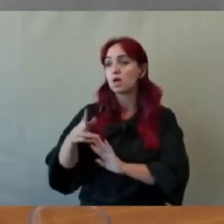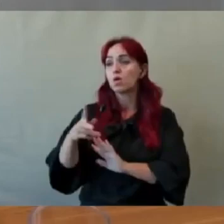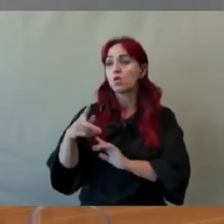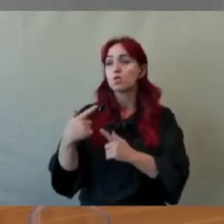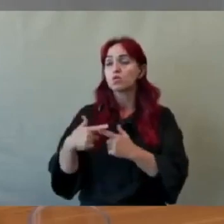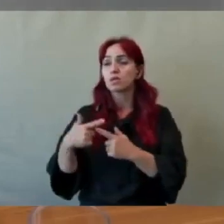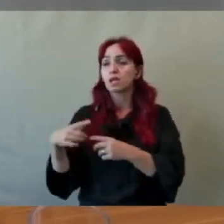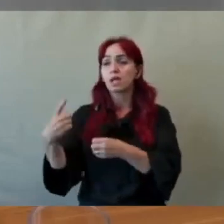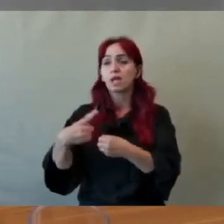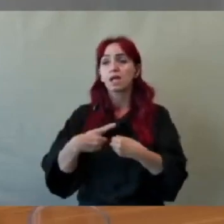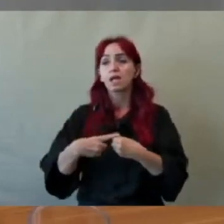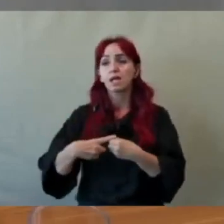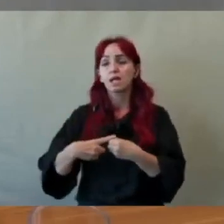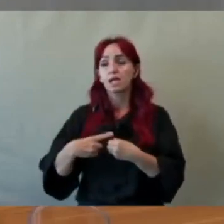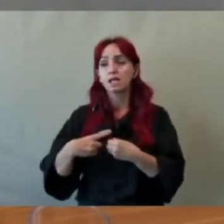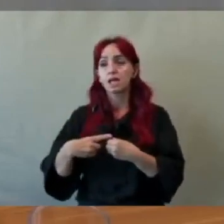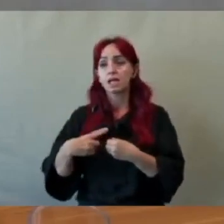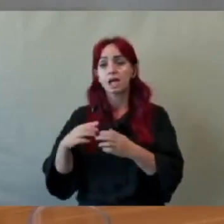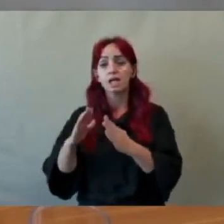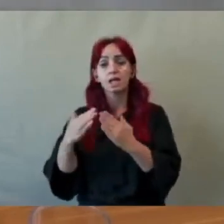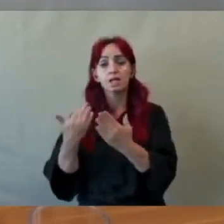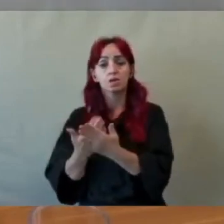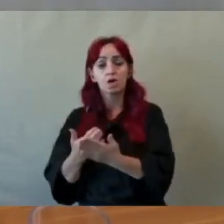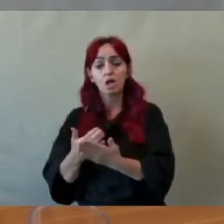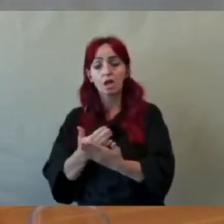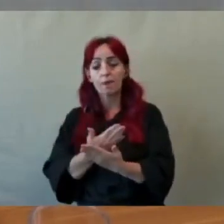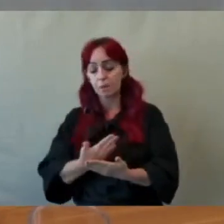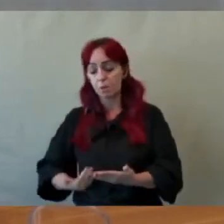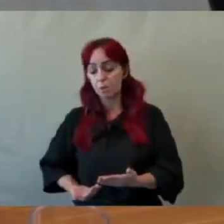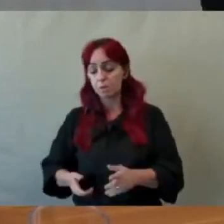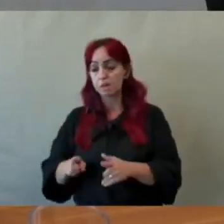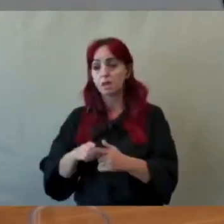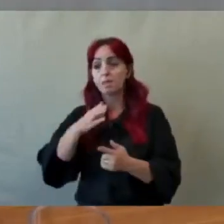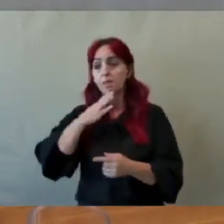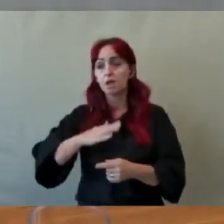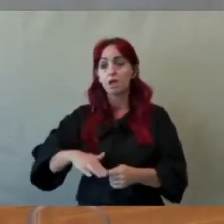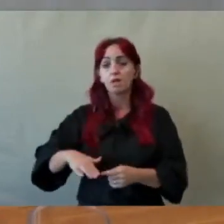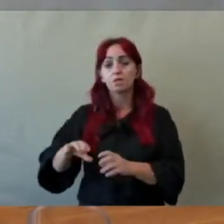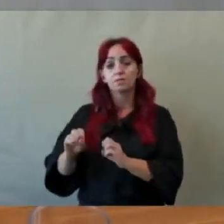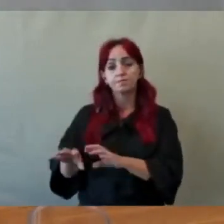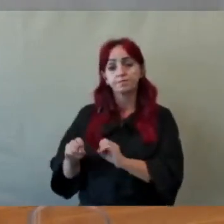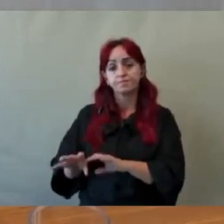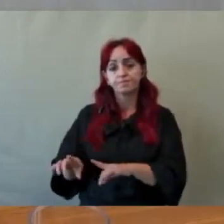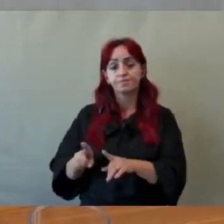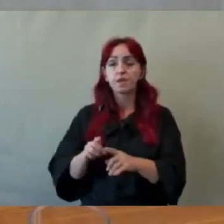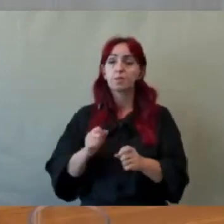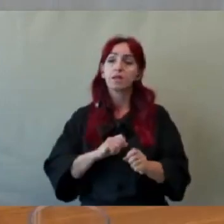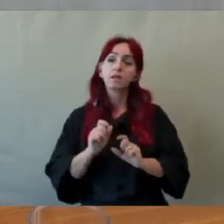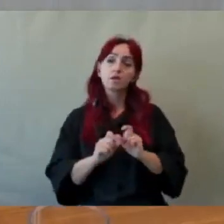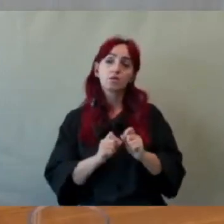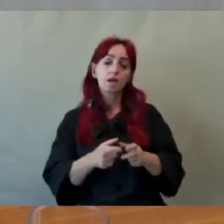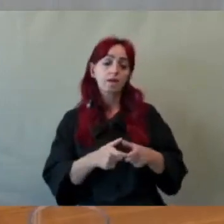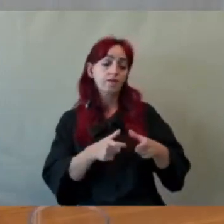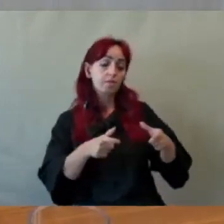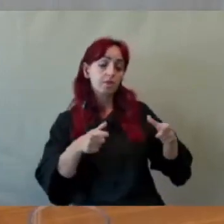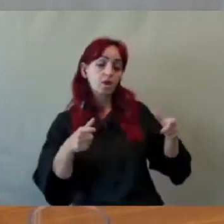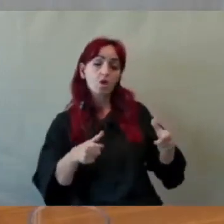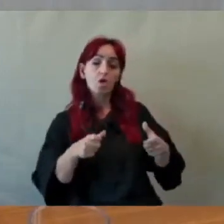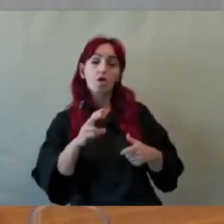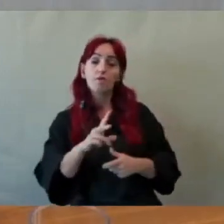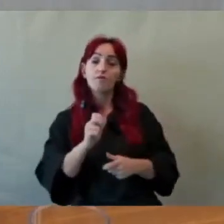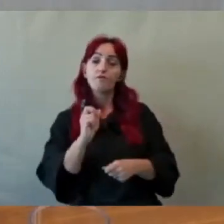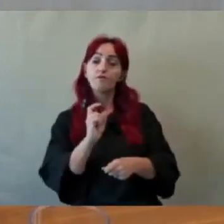e própria de Belo Horizonte da educação infantil, fazendo uma ampliação de vagas para a educação infantil